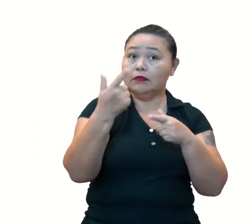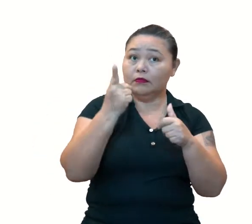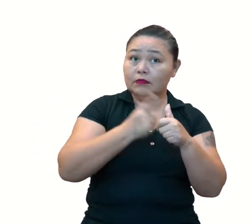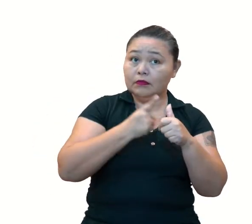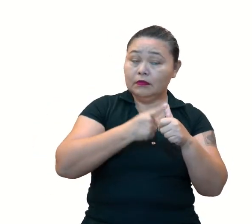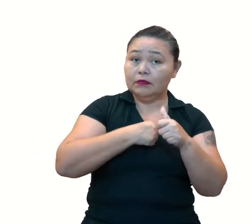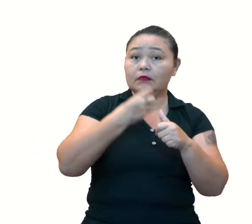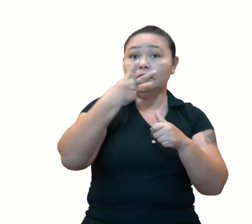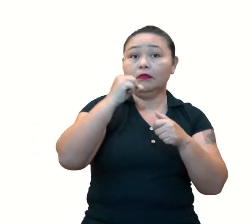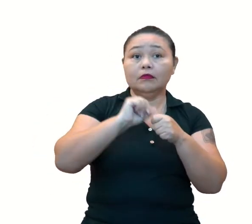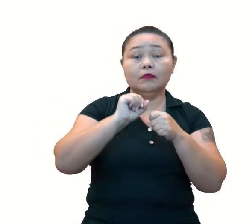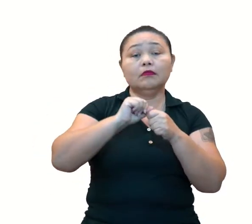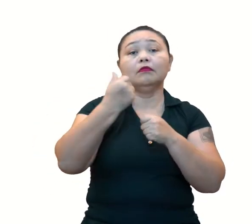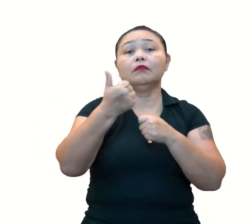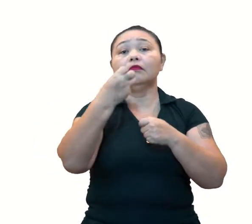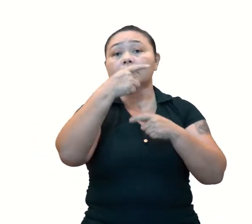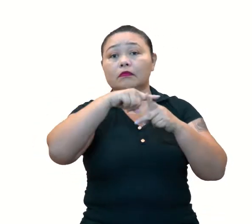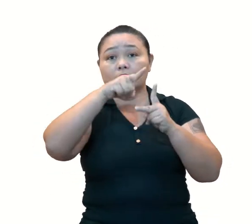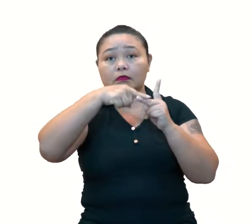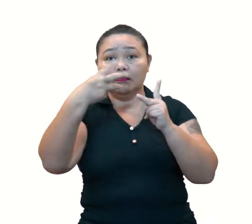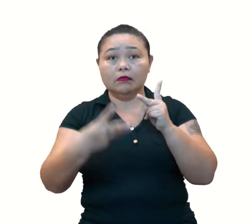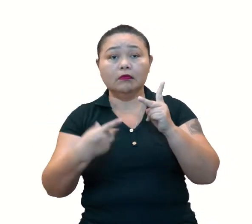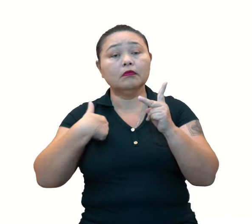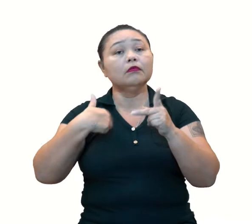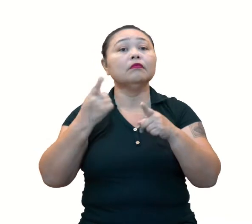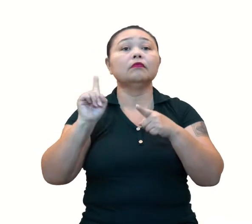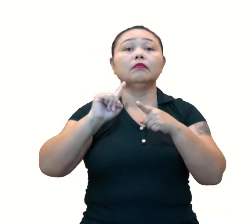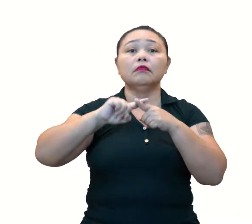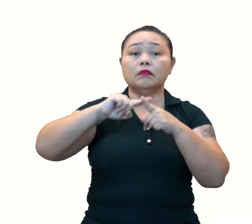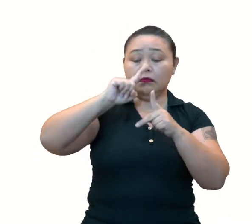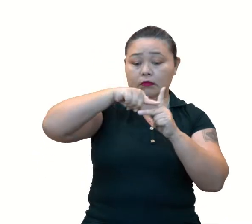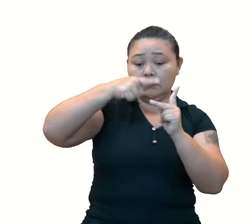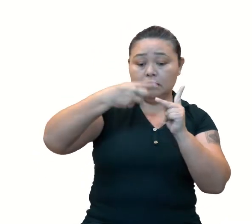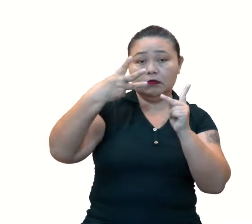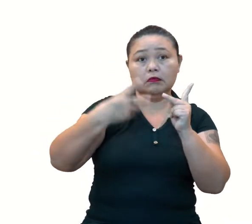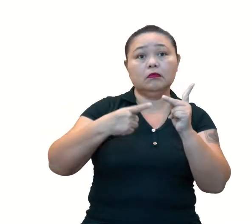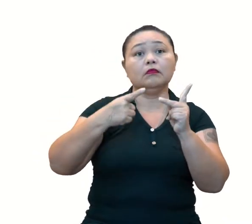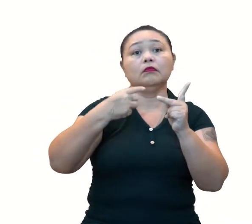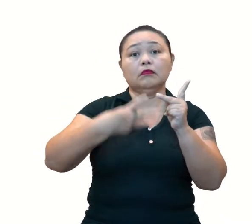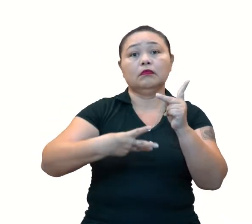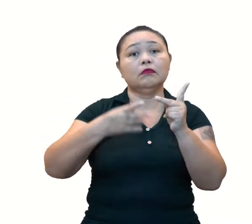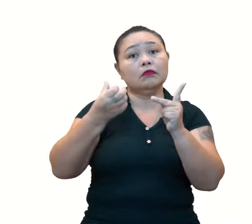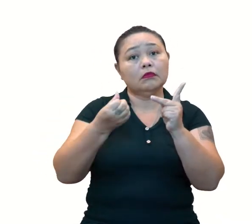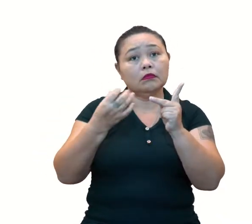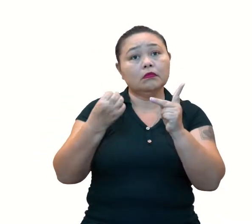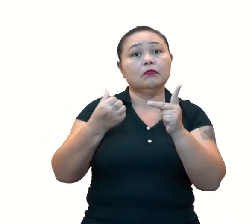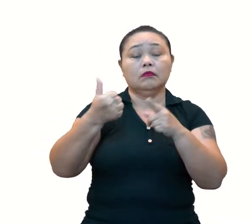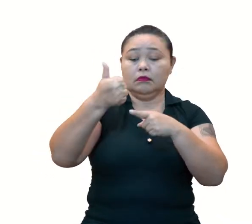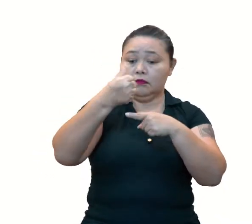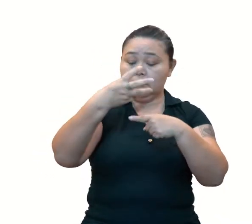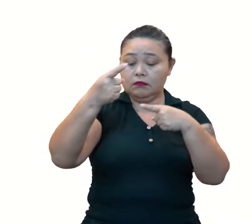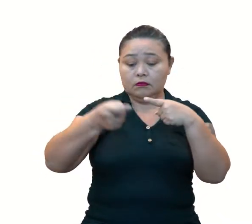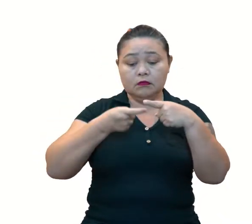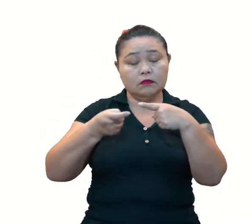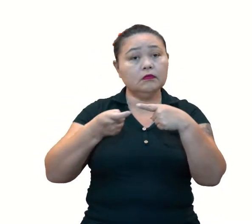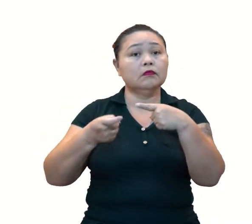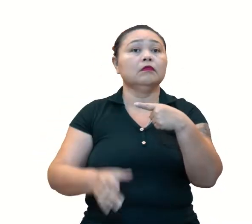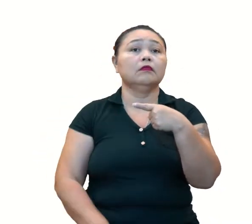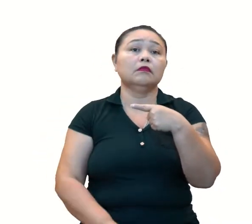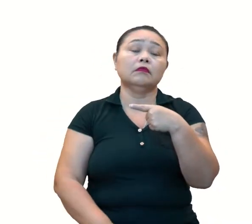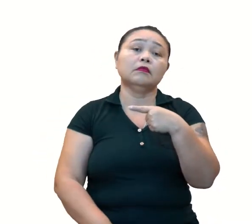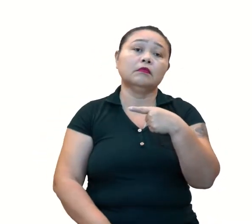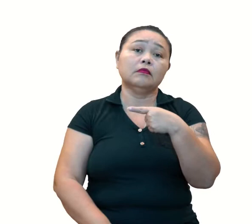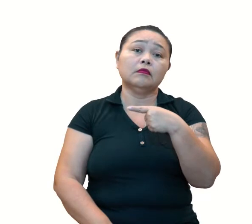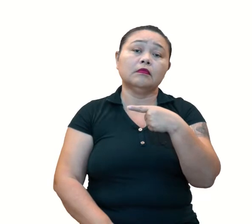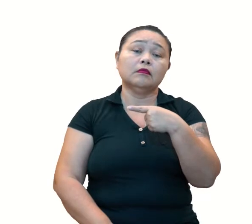30 graus. 1 raiz de 3. O 1 já é do 45 e o raiz de 3 é do 60. Então vamos lá, 13 e x.